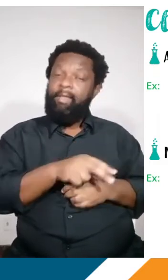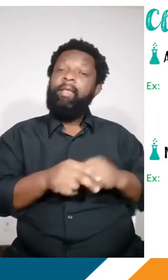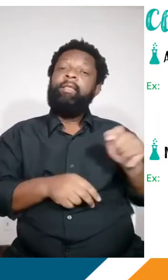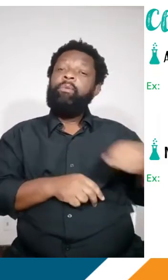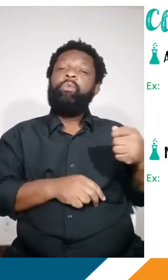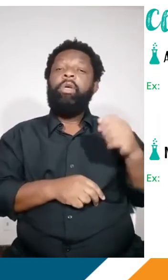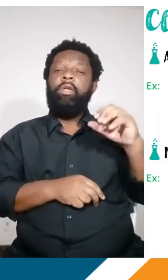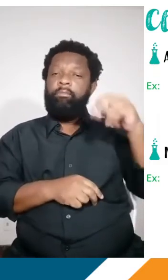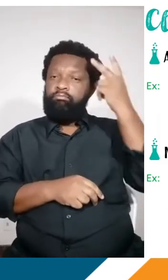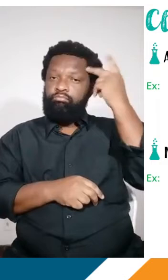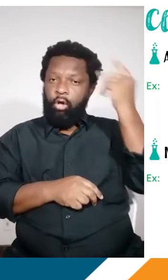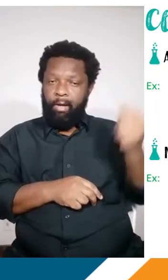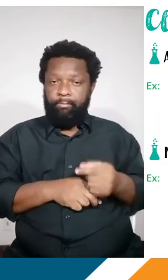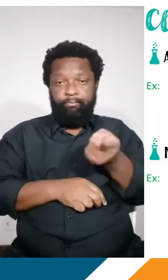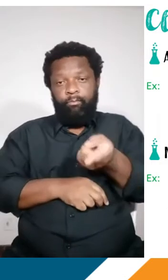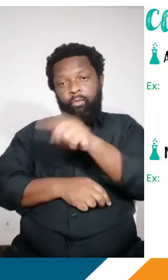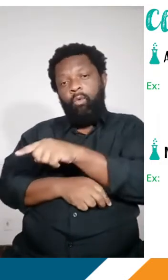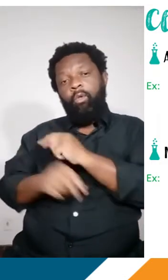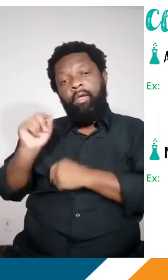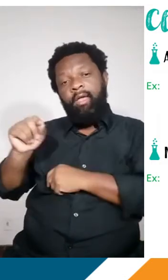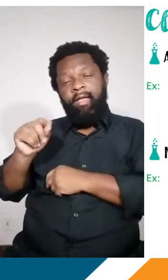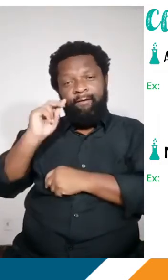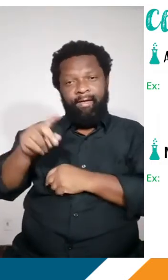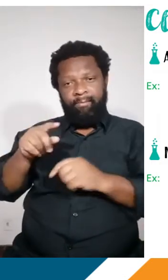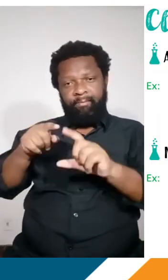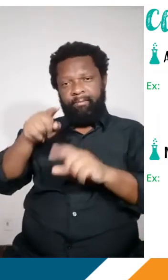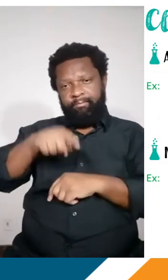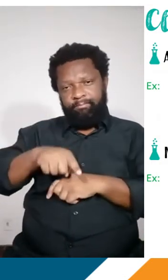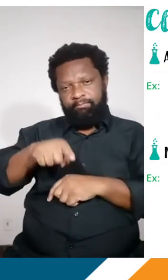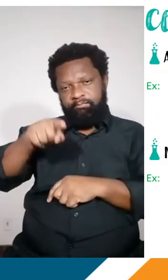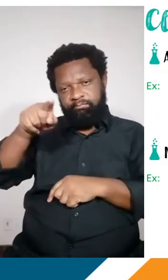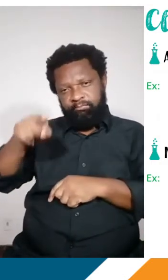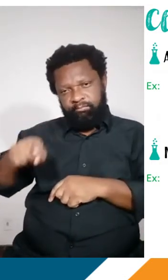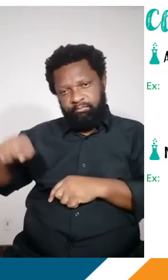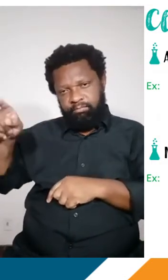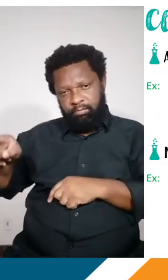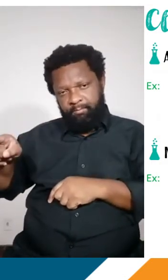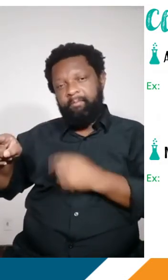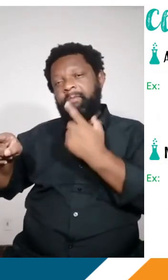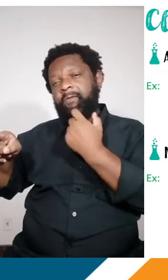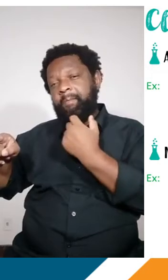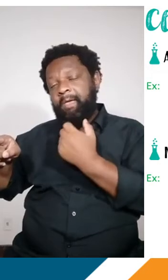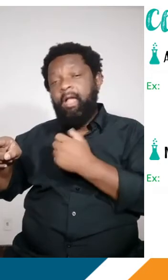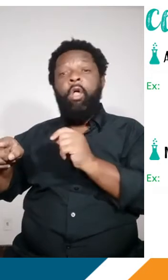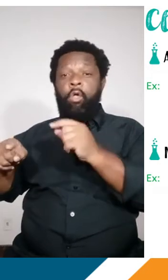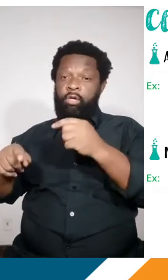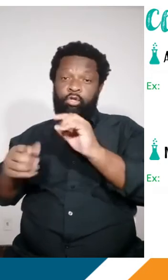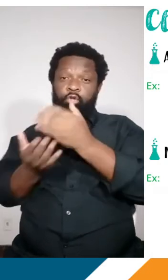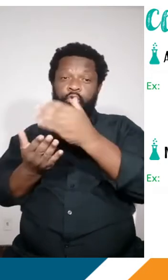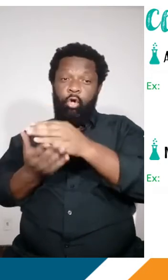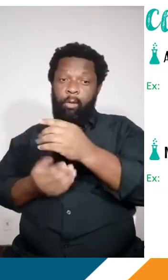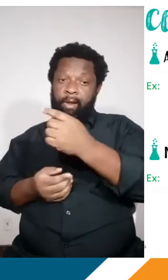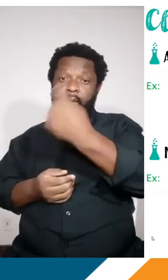essa cadeia é normal. Agora, aqui, ou eu sigo essa sequência e esse